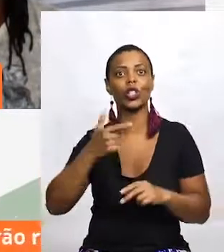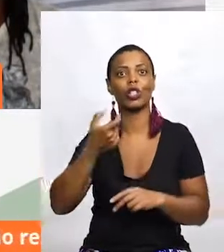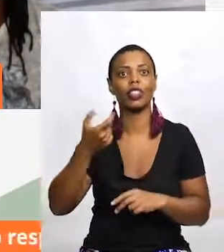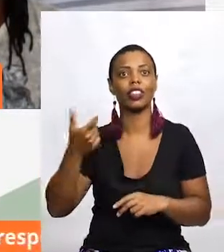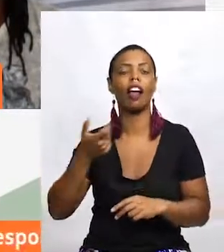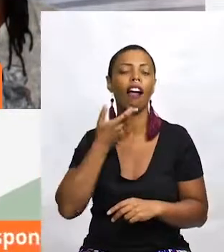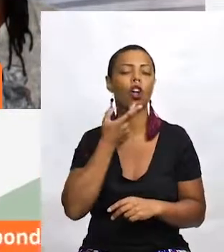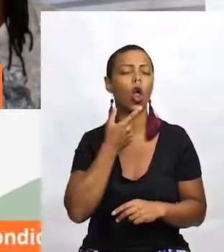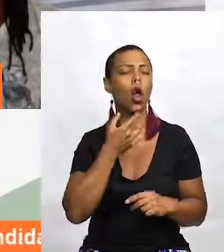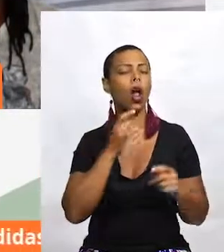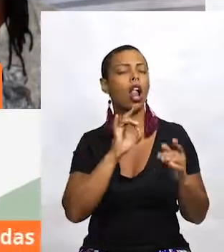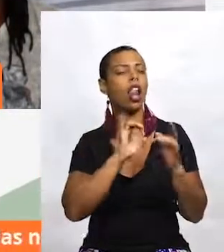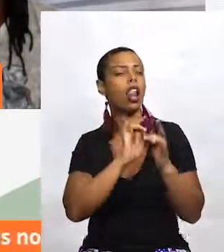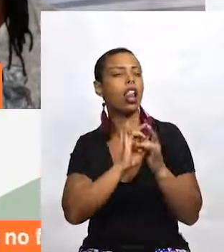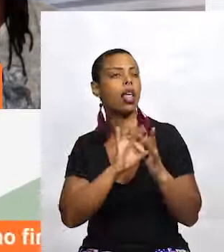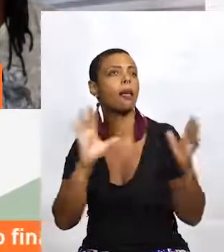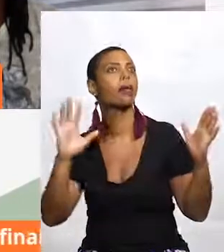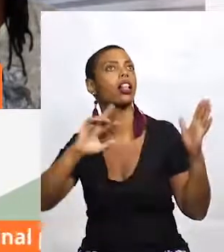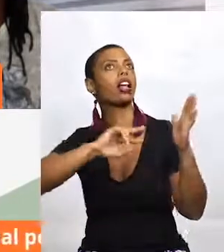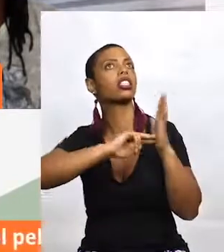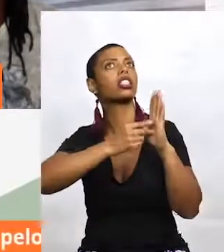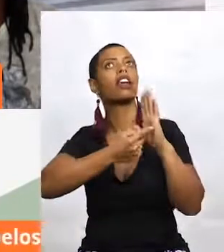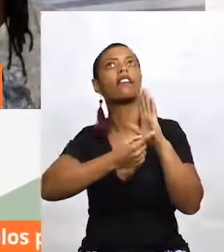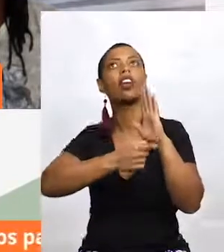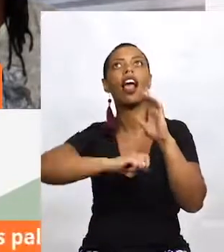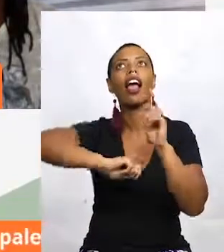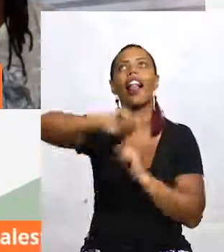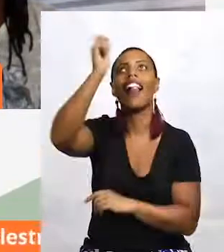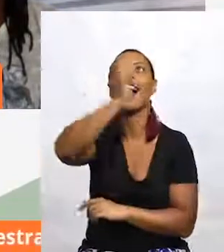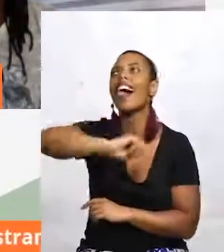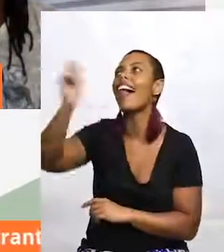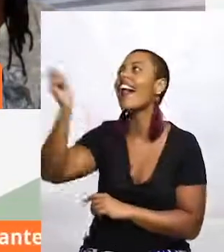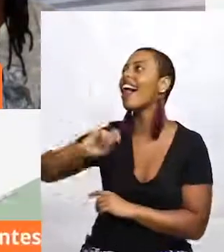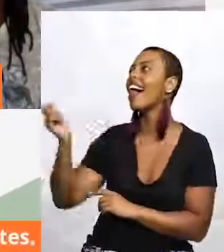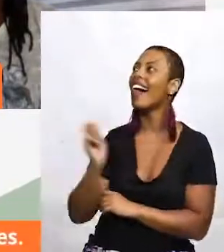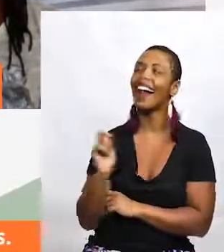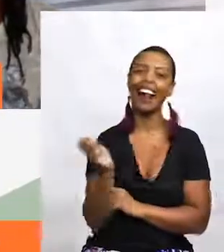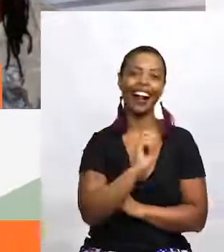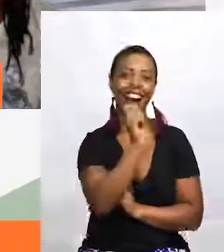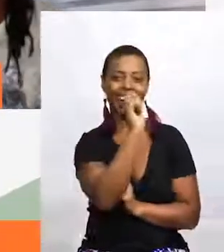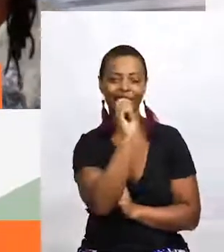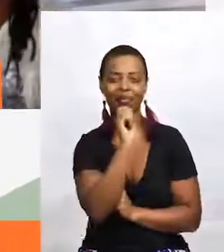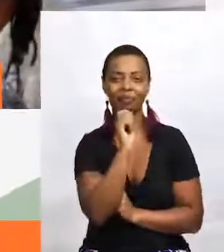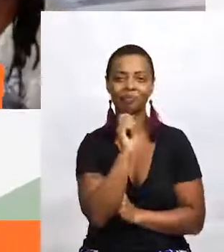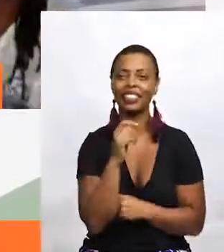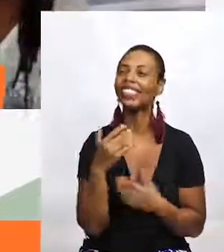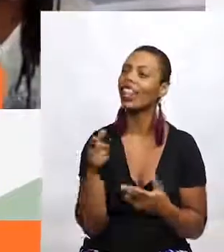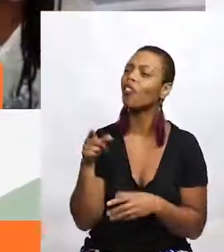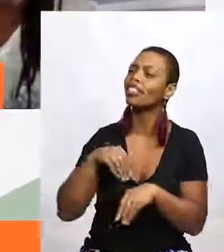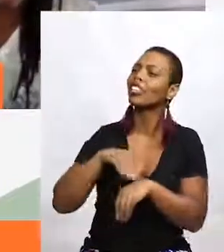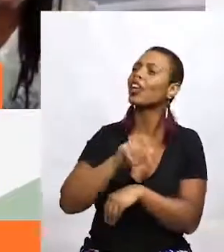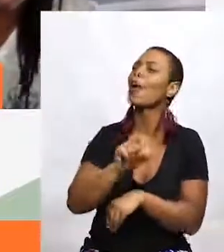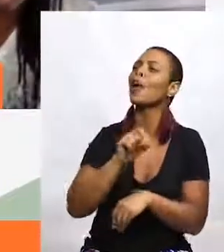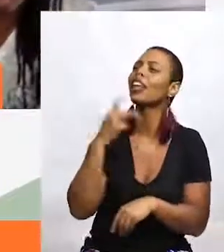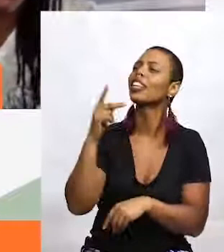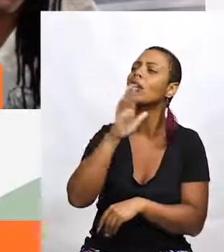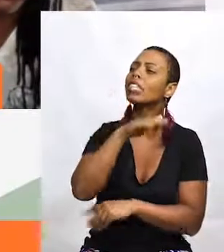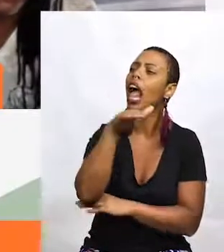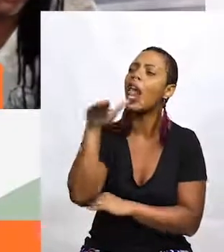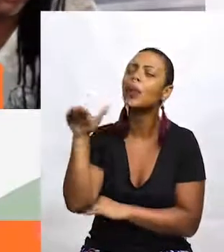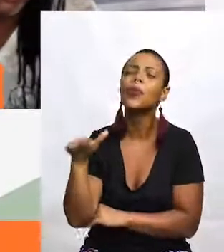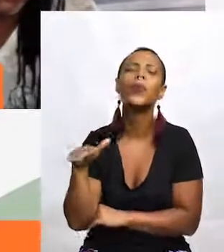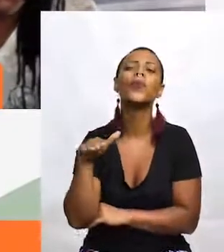rabiscos livres. O que que você coloca para os seus alunos, os seus orientandos, os seus alunos de